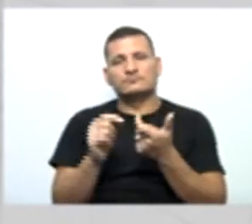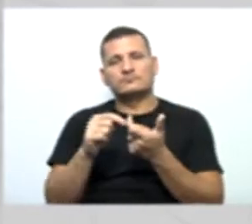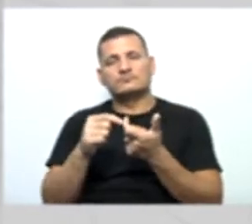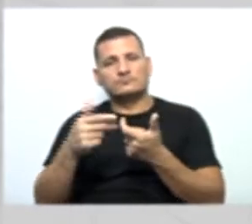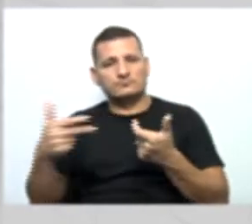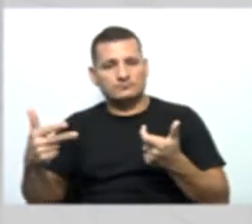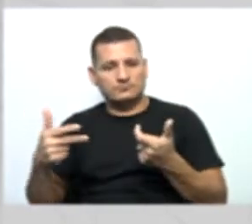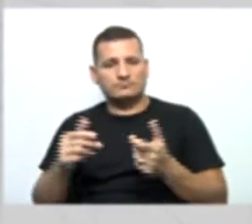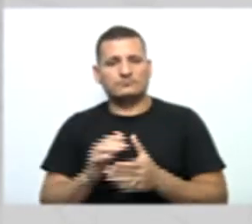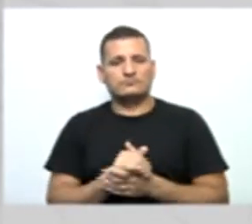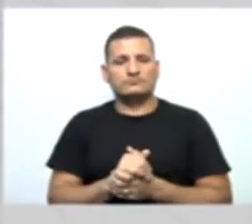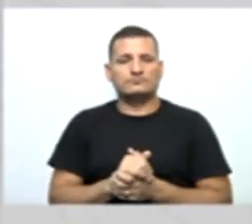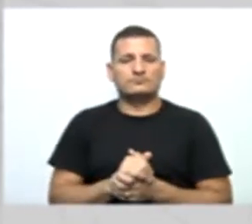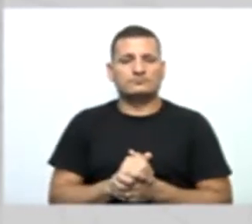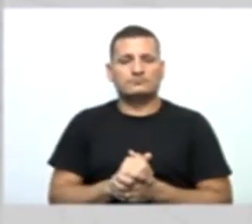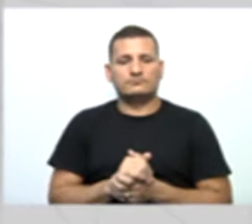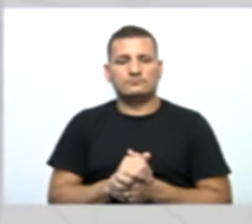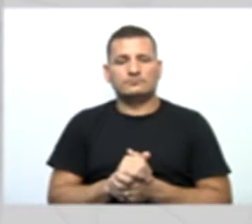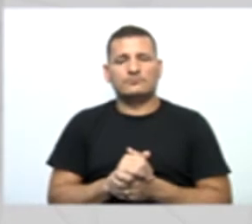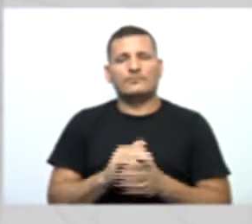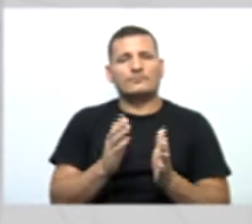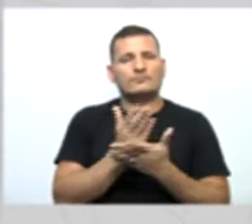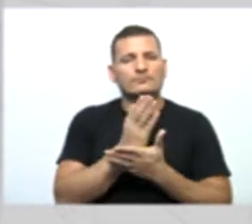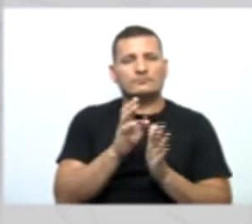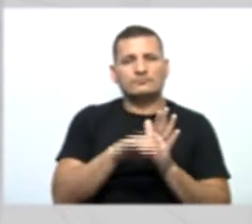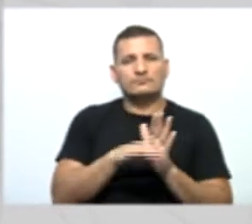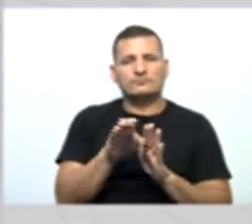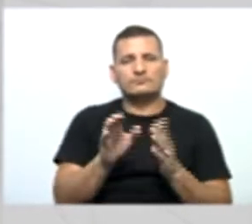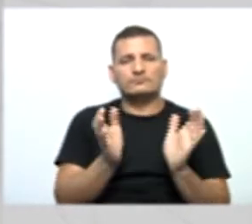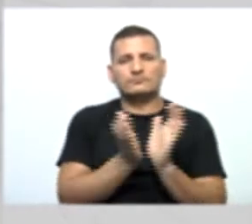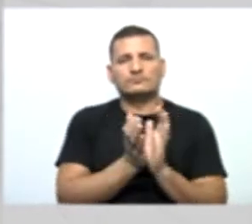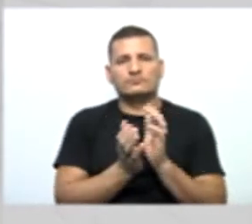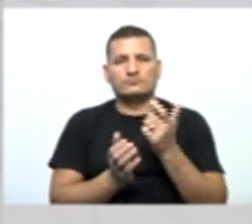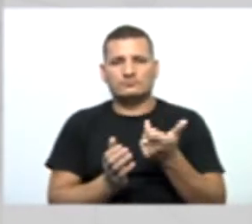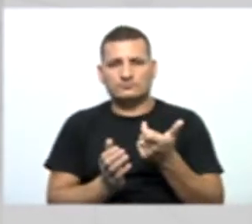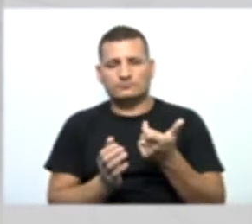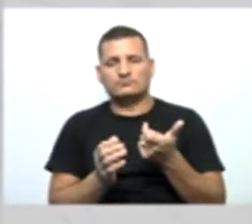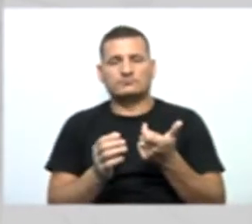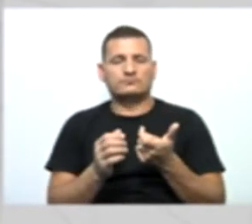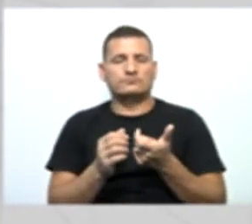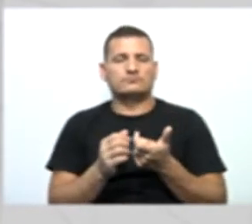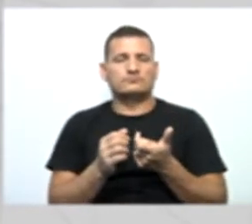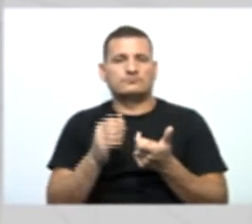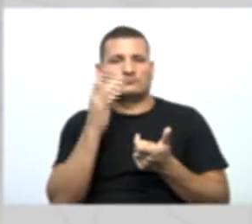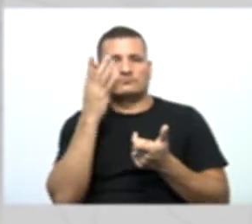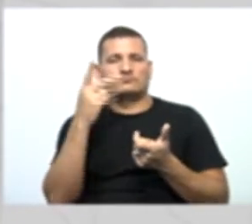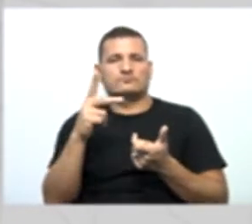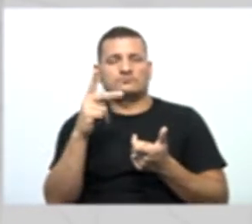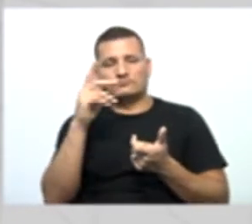exemplos conceituais de classes e objetos para facilitar o seu aprendizado.